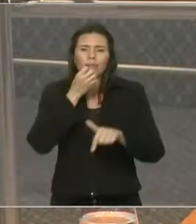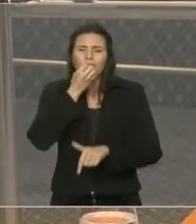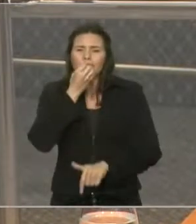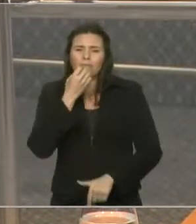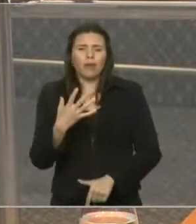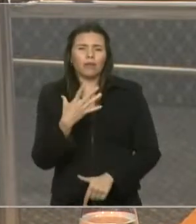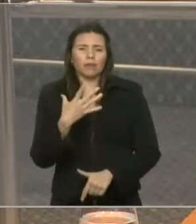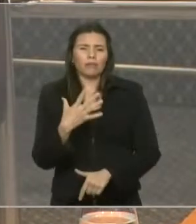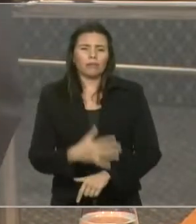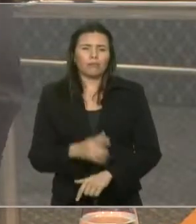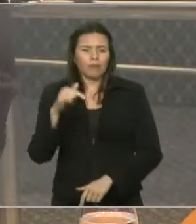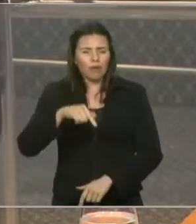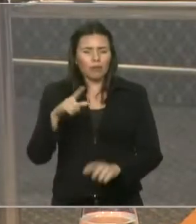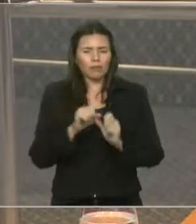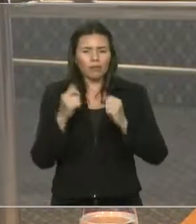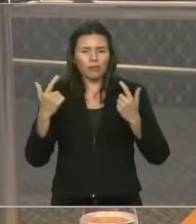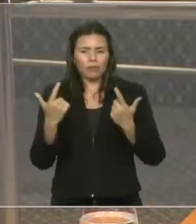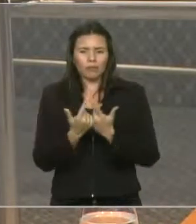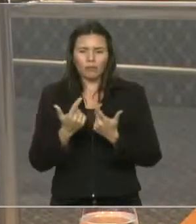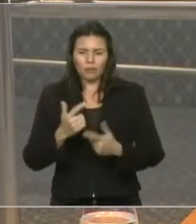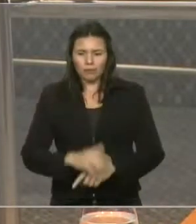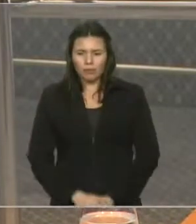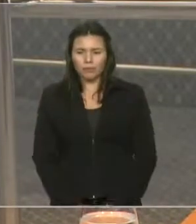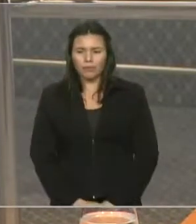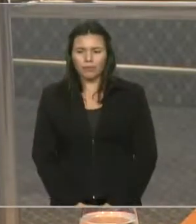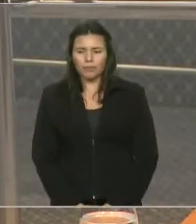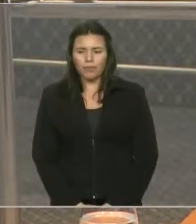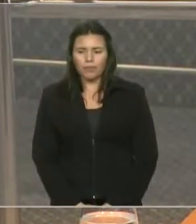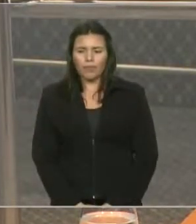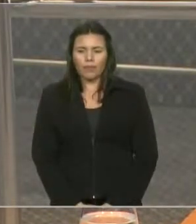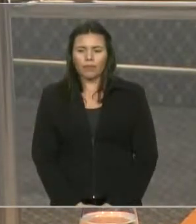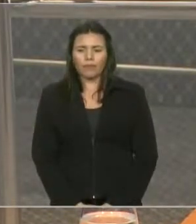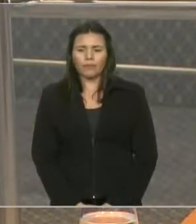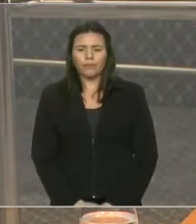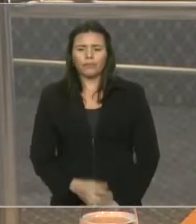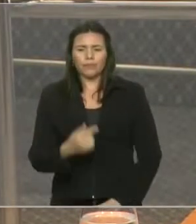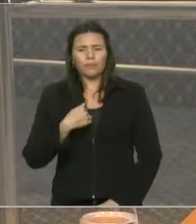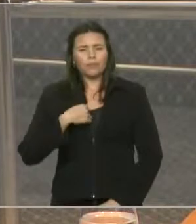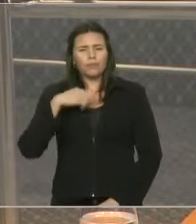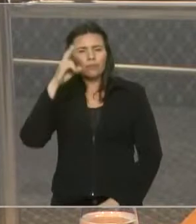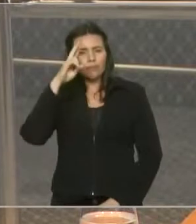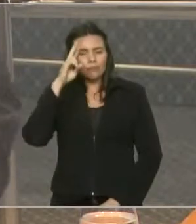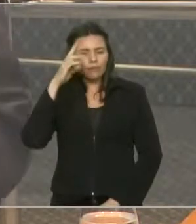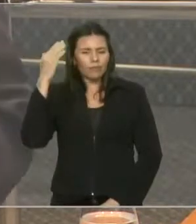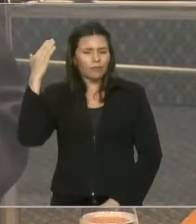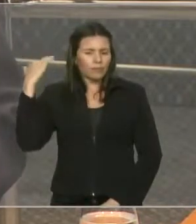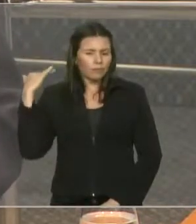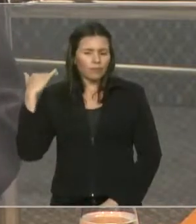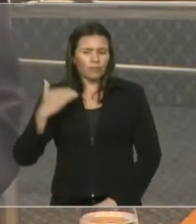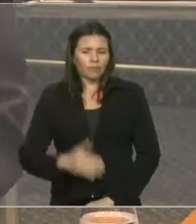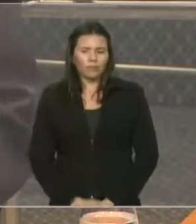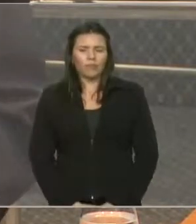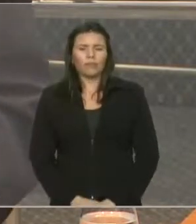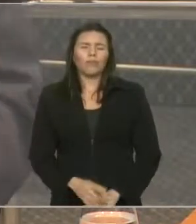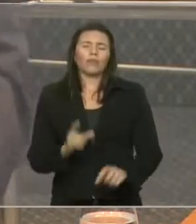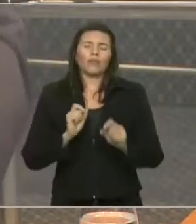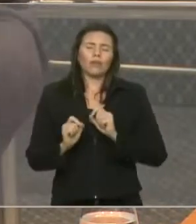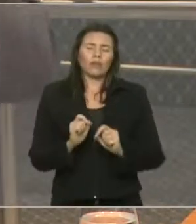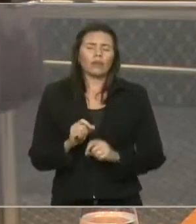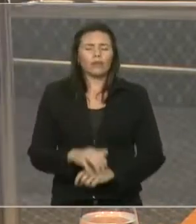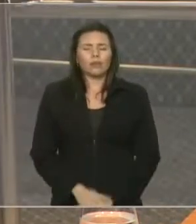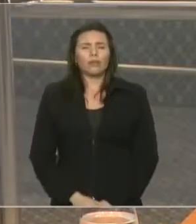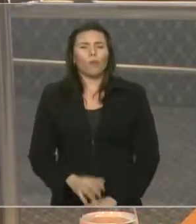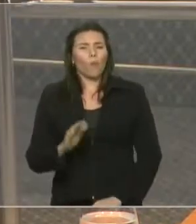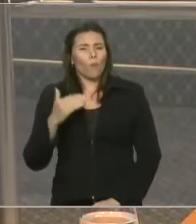o poder na mão para um momento de um parlamento que inúmeras vezes nós temos que contrariar os nossos interesses, as